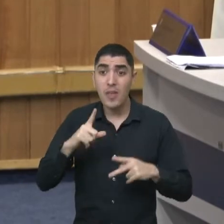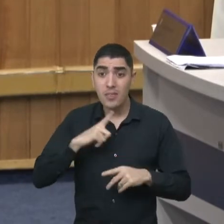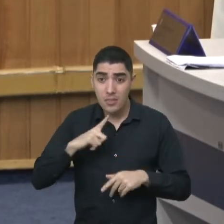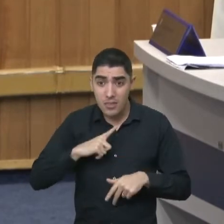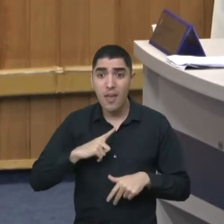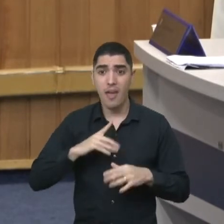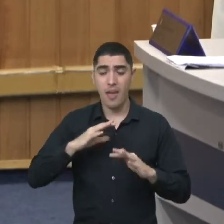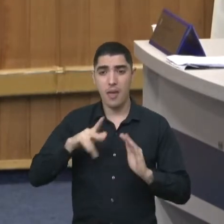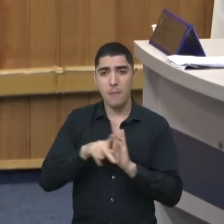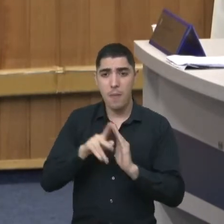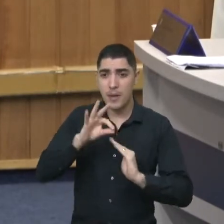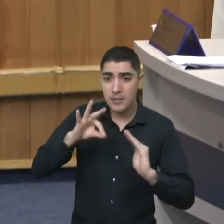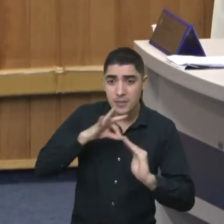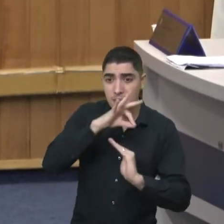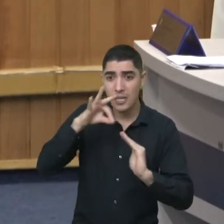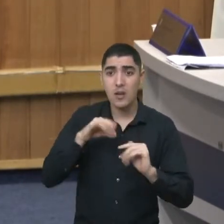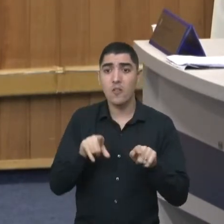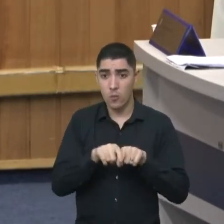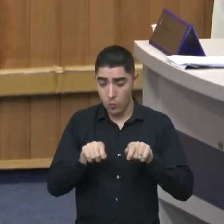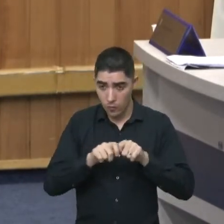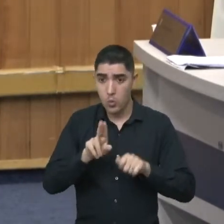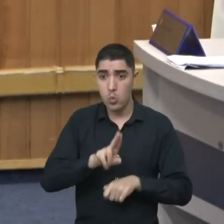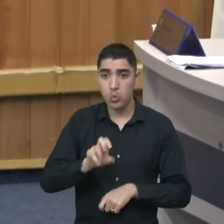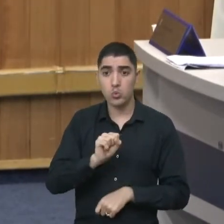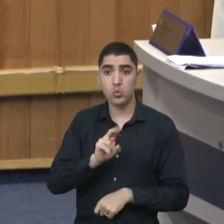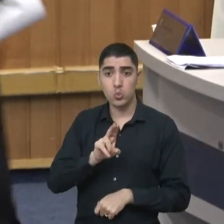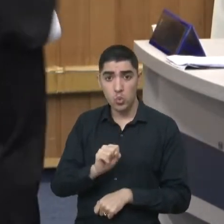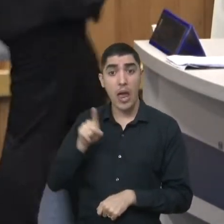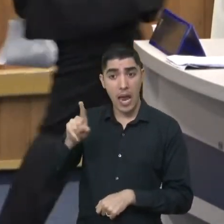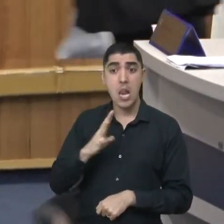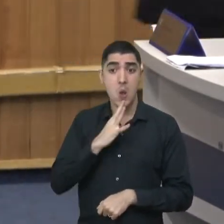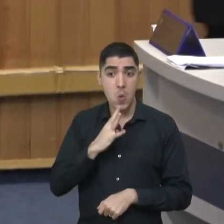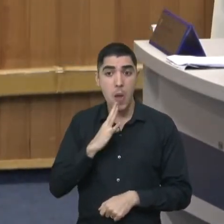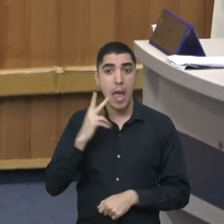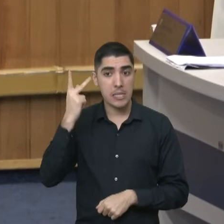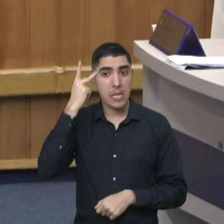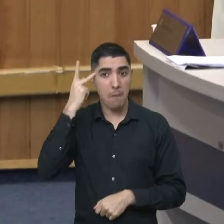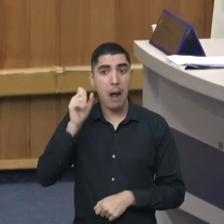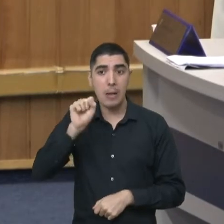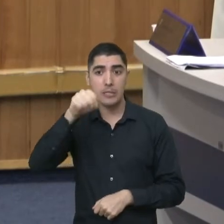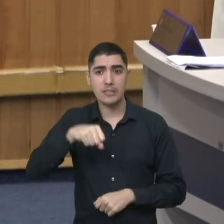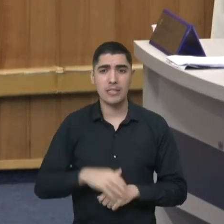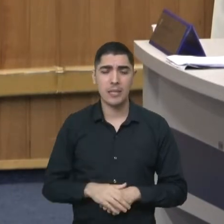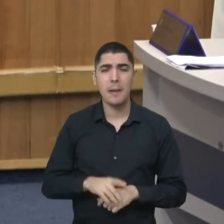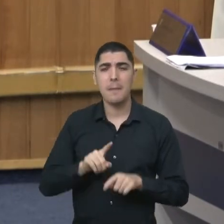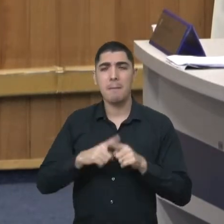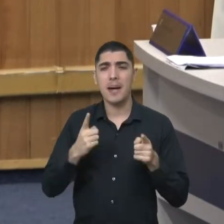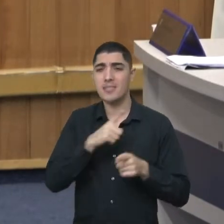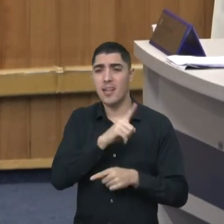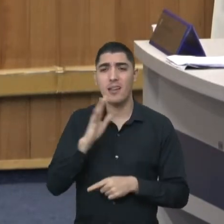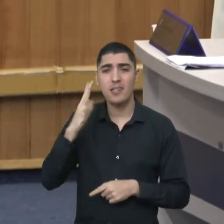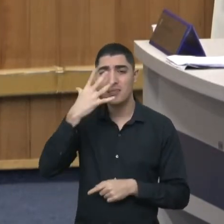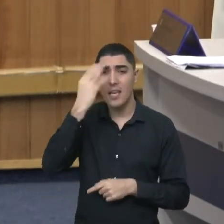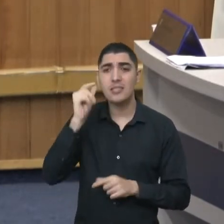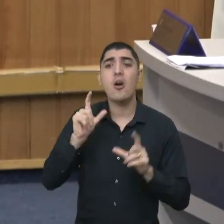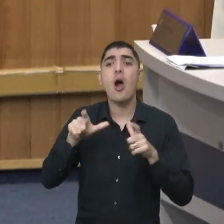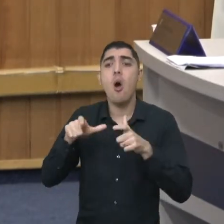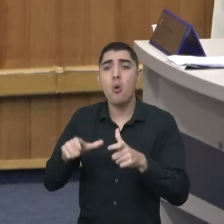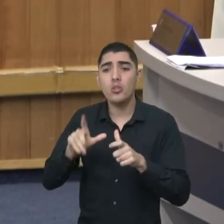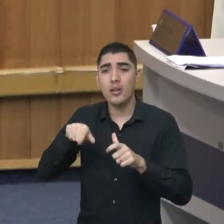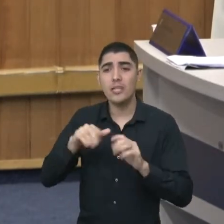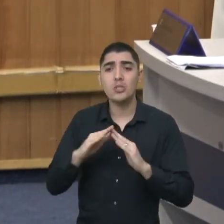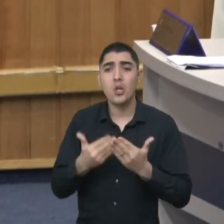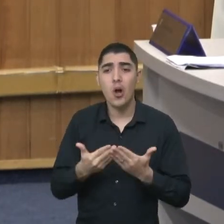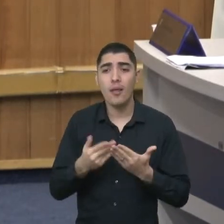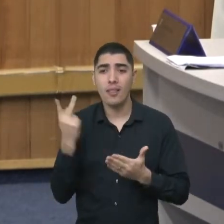SUS. Esse é o governador que conhece São Paulo. Eu acho que quando ele passou por cima, que ele não sabia onde era a escola.